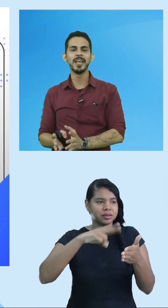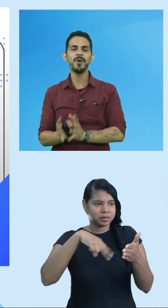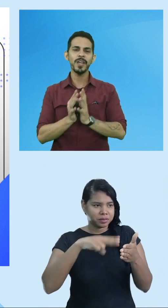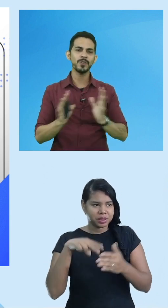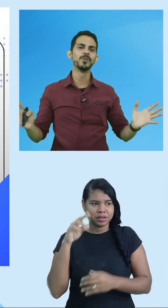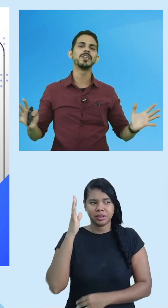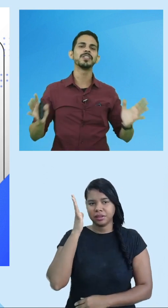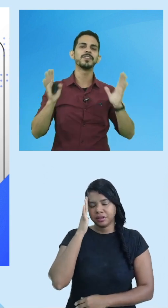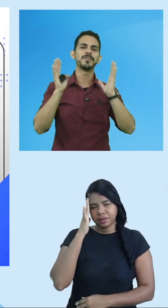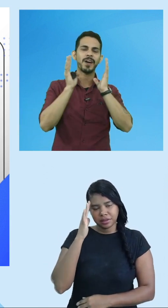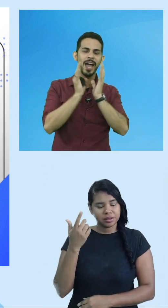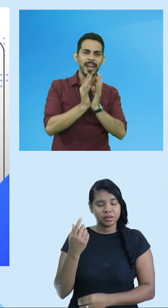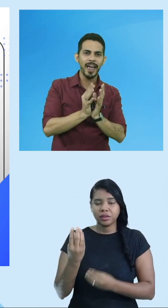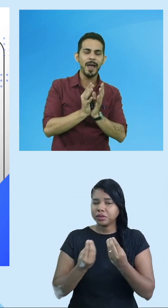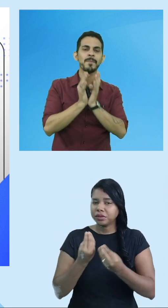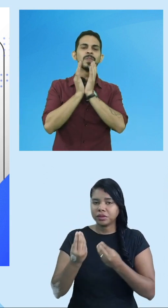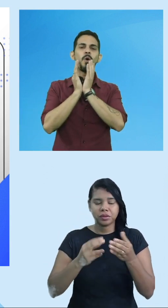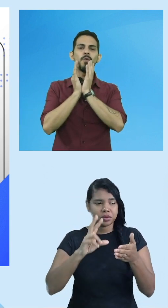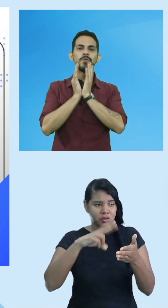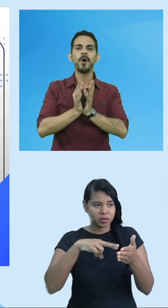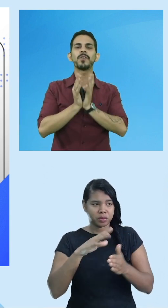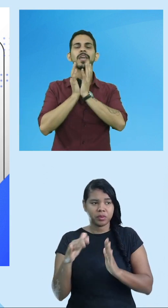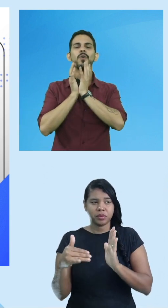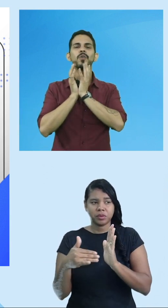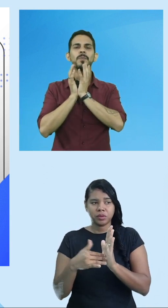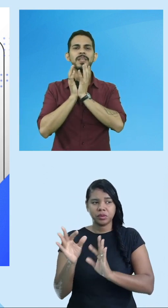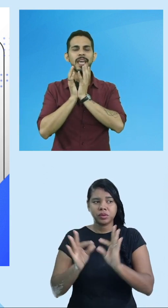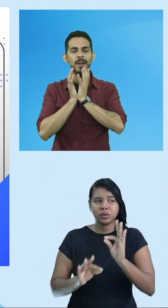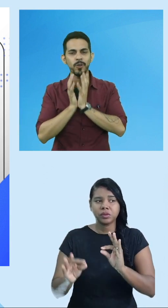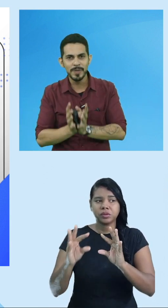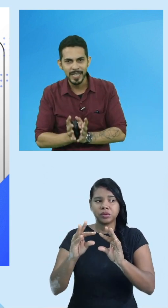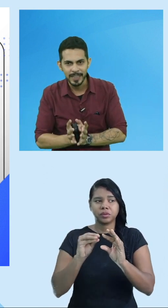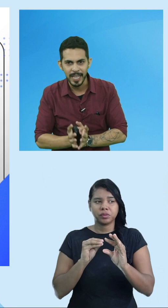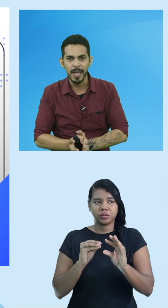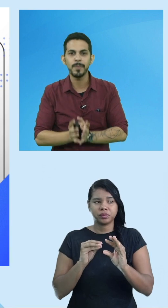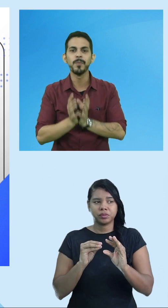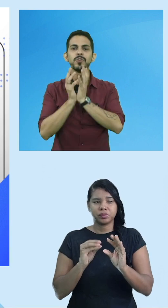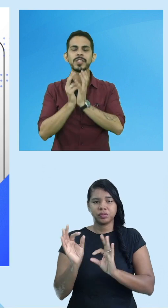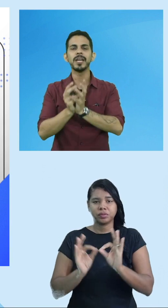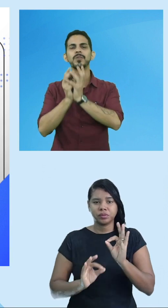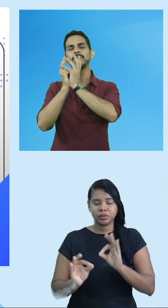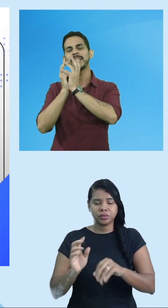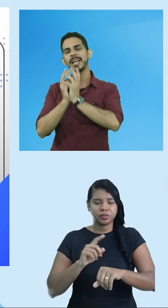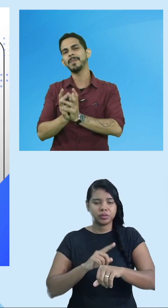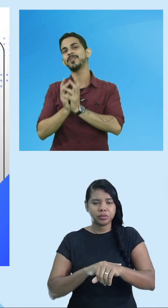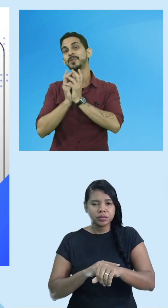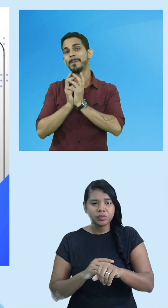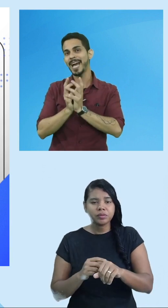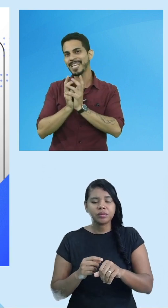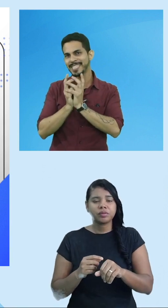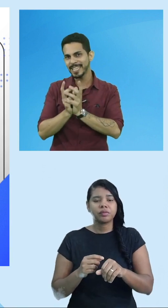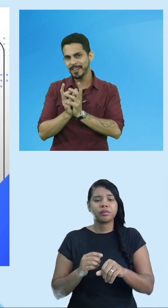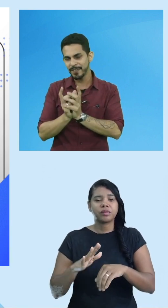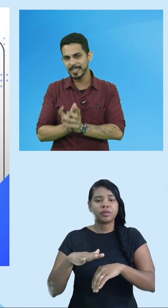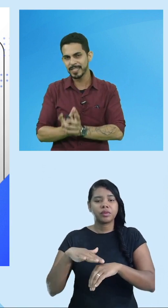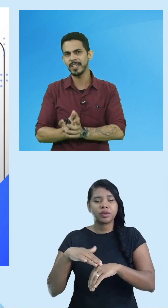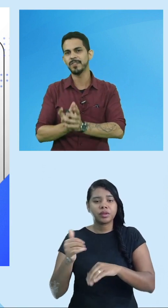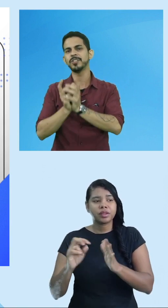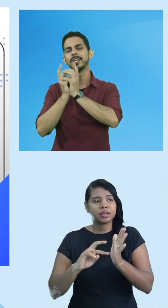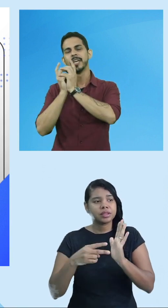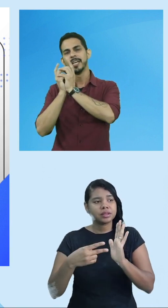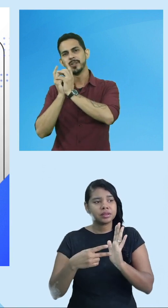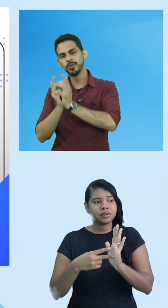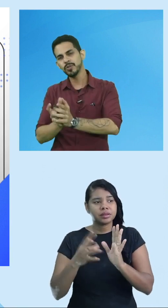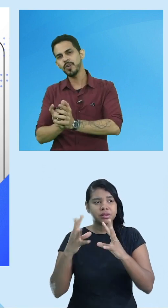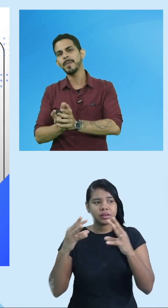gente não lê tudo, a gente vai lá com foco em economizar tempo, buscando os elementos mais